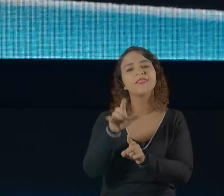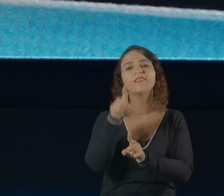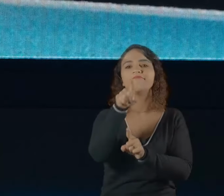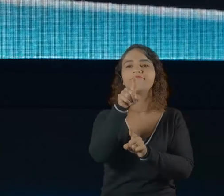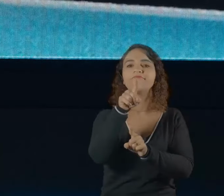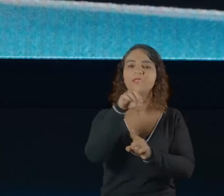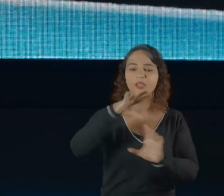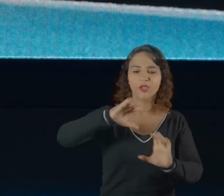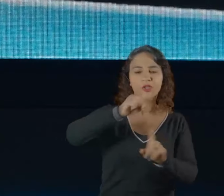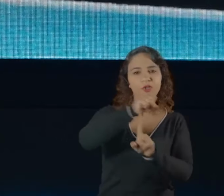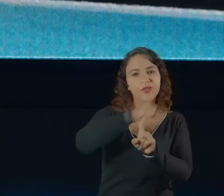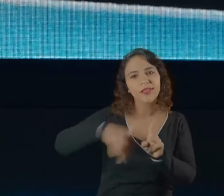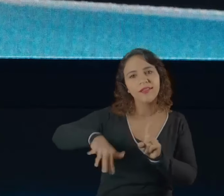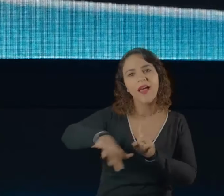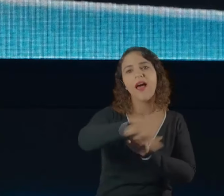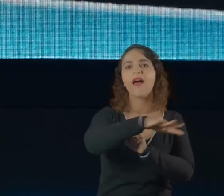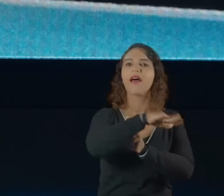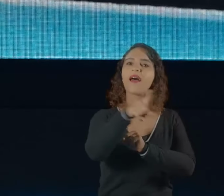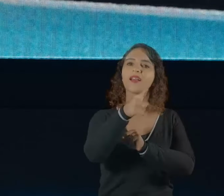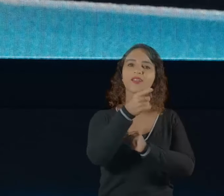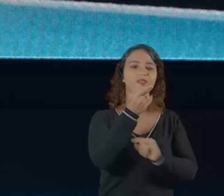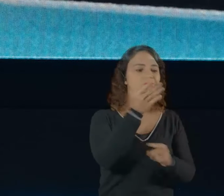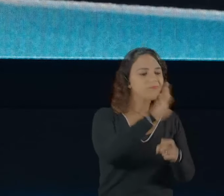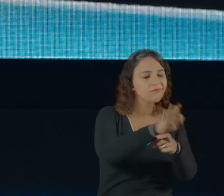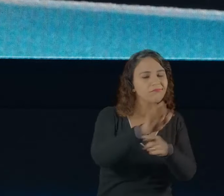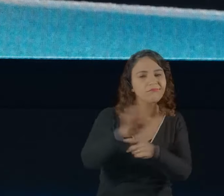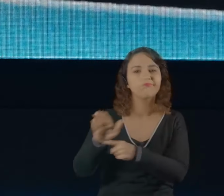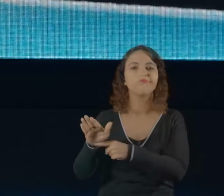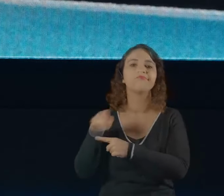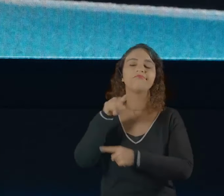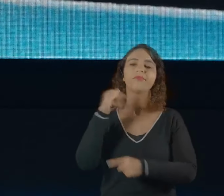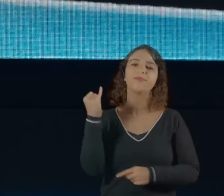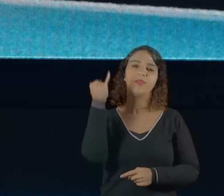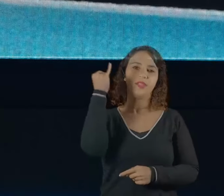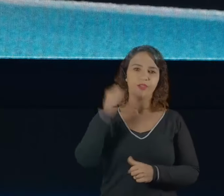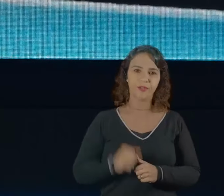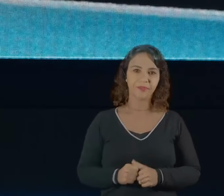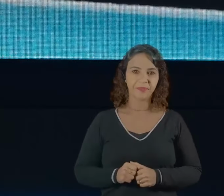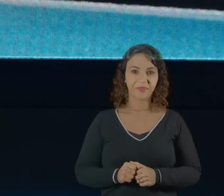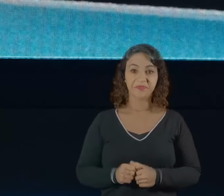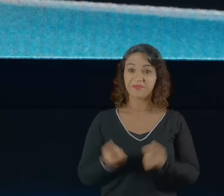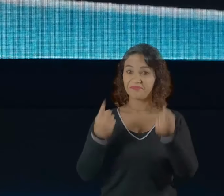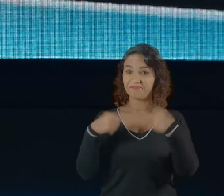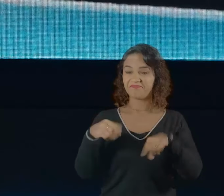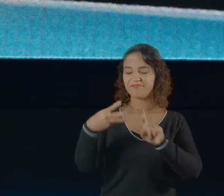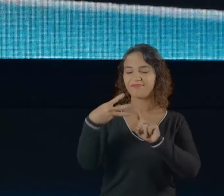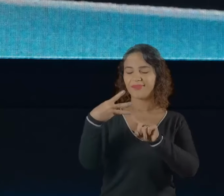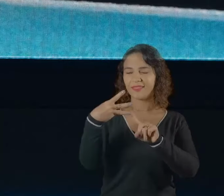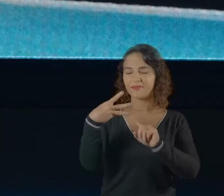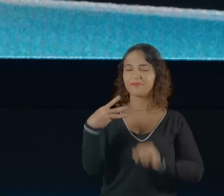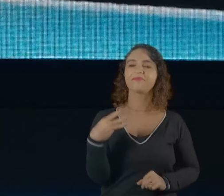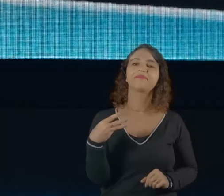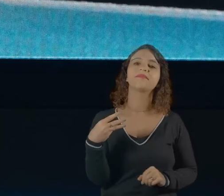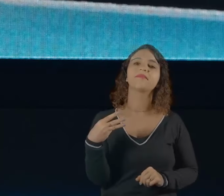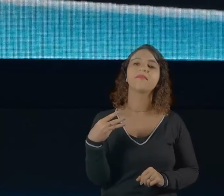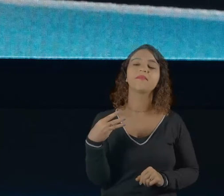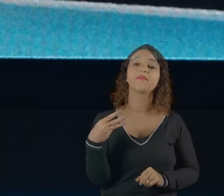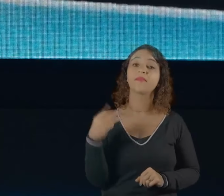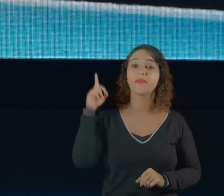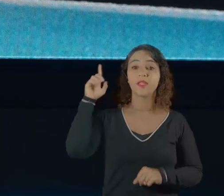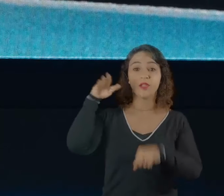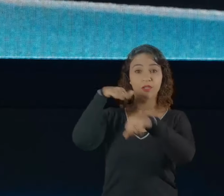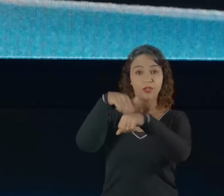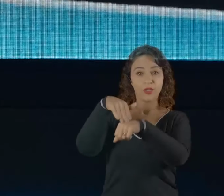impacto que você vai provocar na vida das pessoas. A terceira coisa que eu quero falar desse chamado aqui é que o